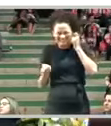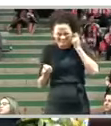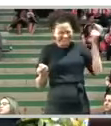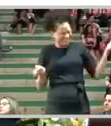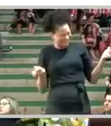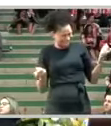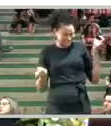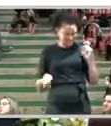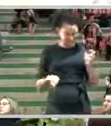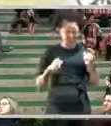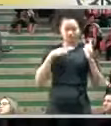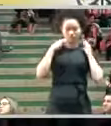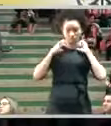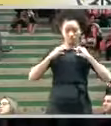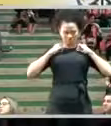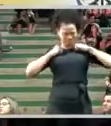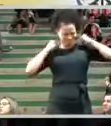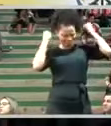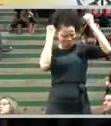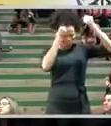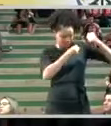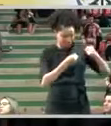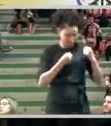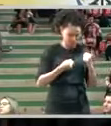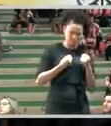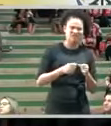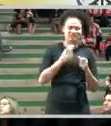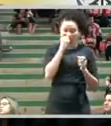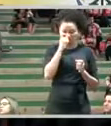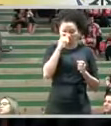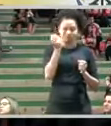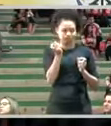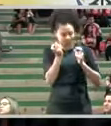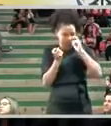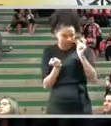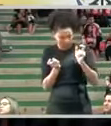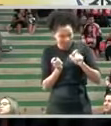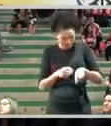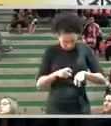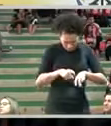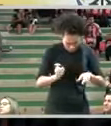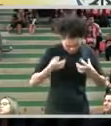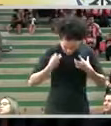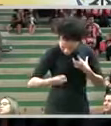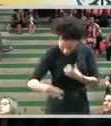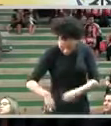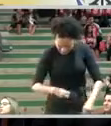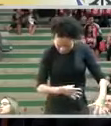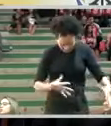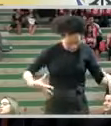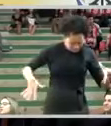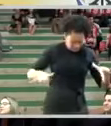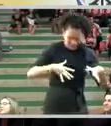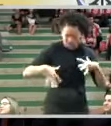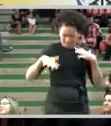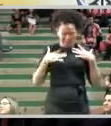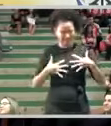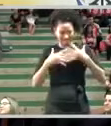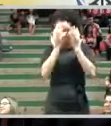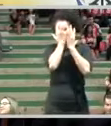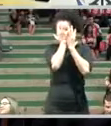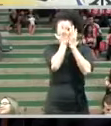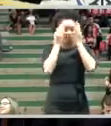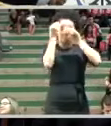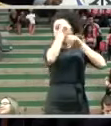tirando gargantilho, o povo vai tirando pince do joelho, corrente do joelho, vai tirando todo tipo de butoque, vai tirando a máscara da